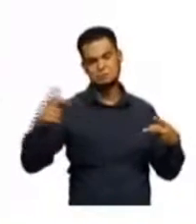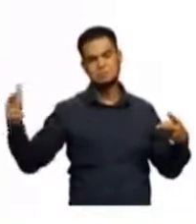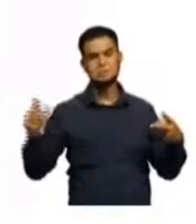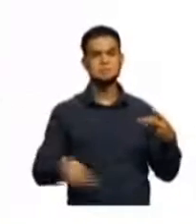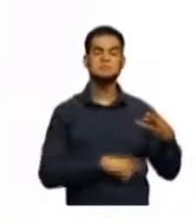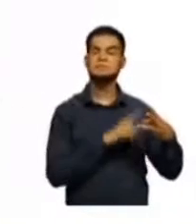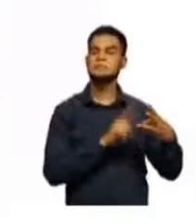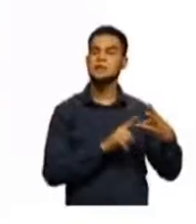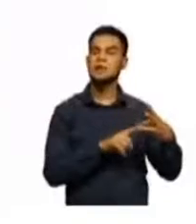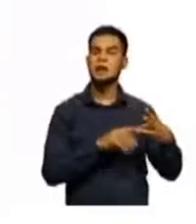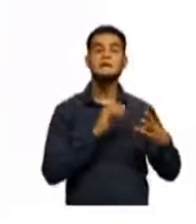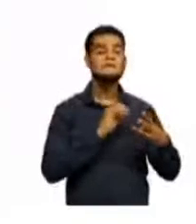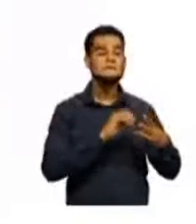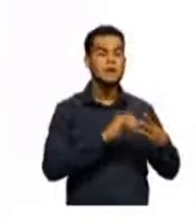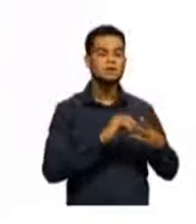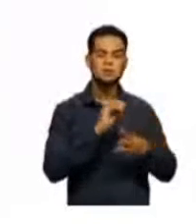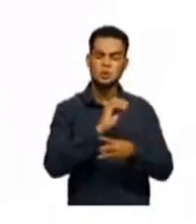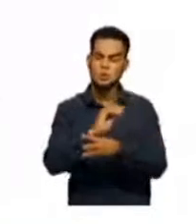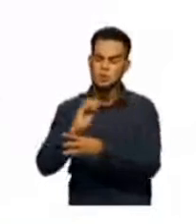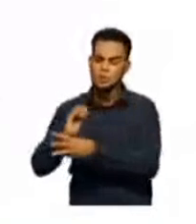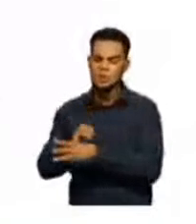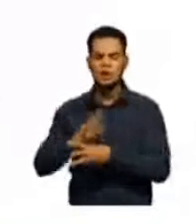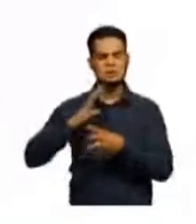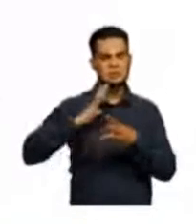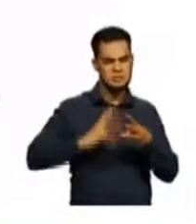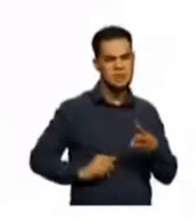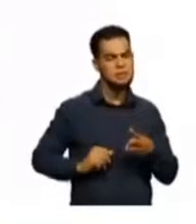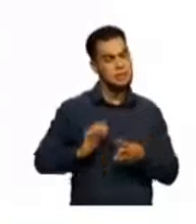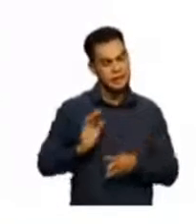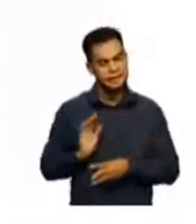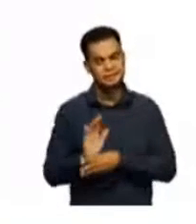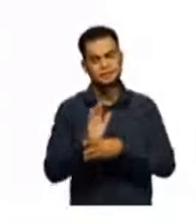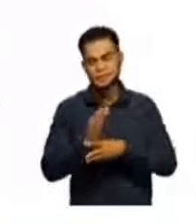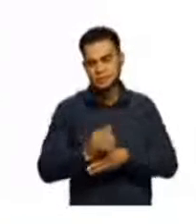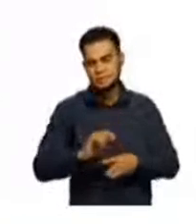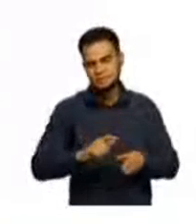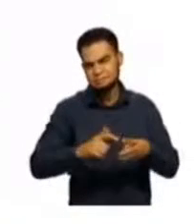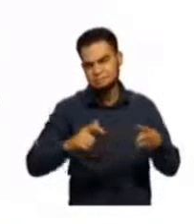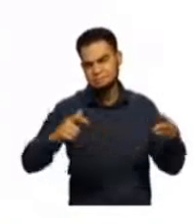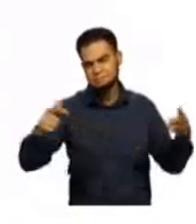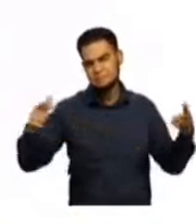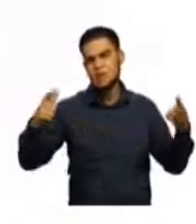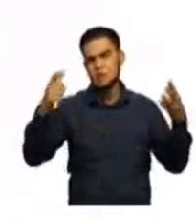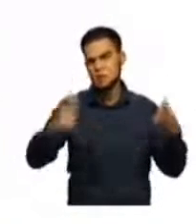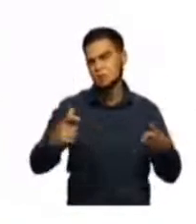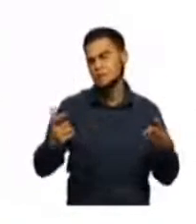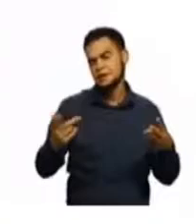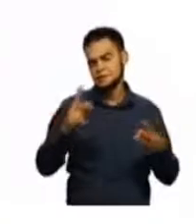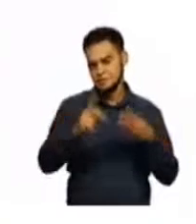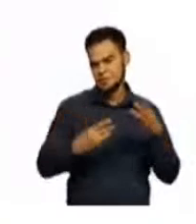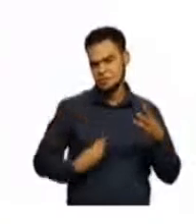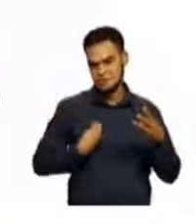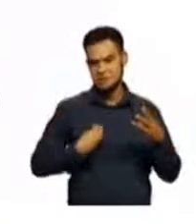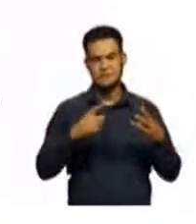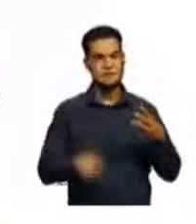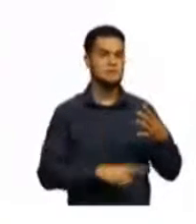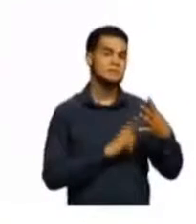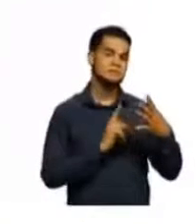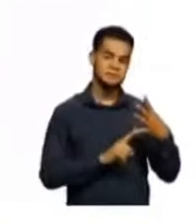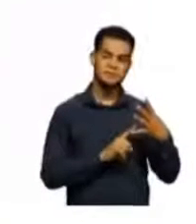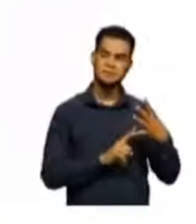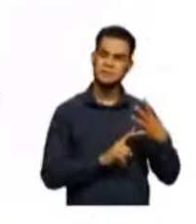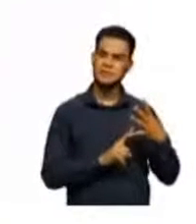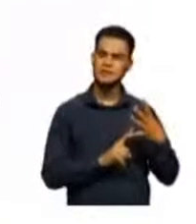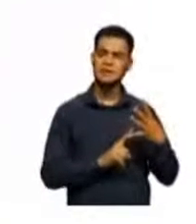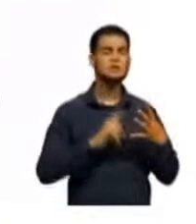A ausência de saneamento básico que favorece a proliferação do protozoário em regiões habitadas por humanos. D. A poluição